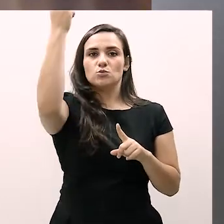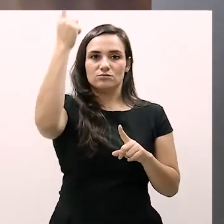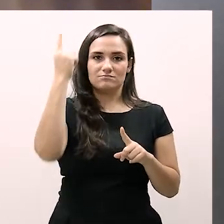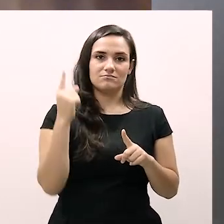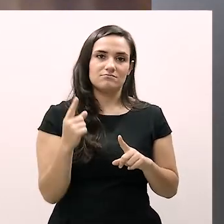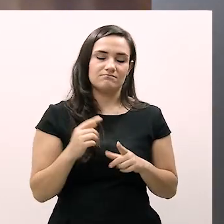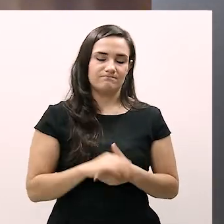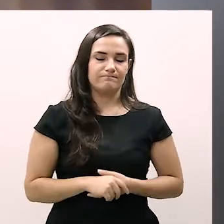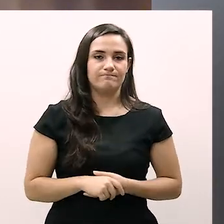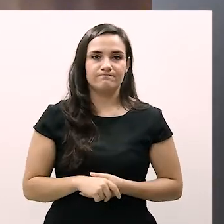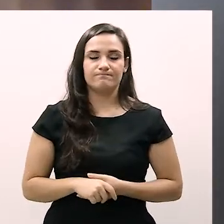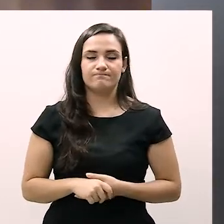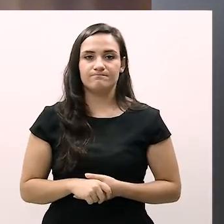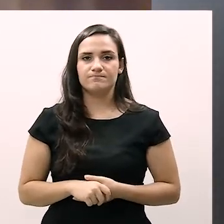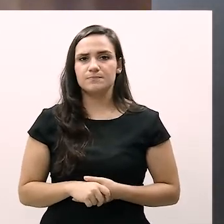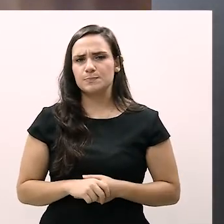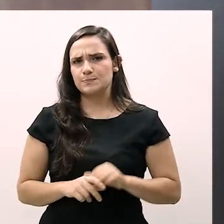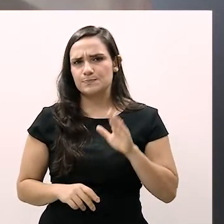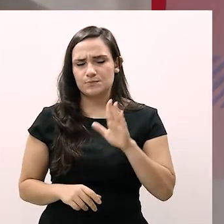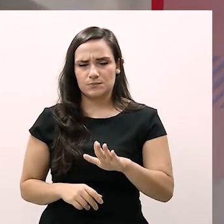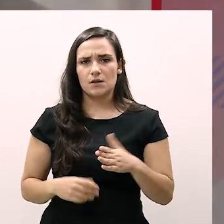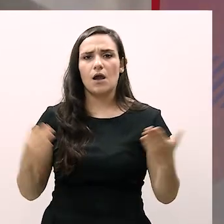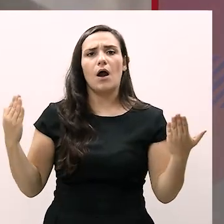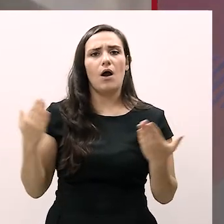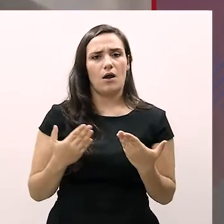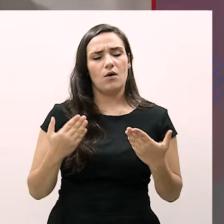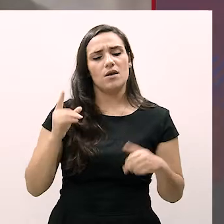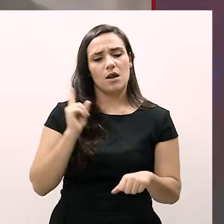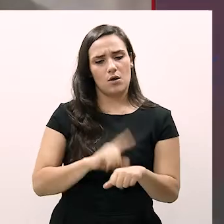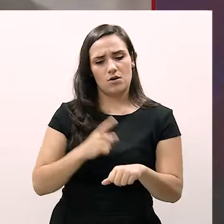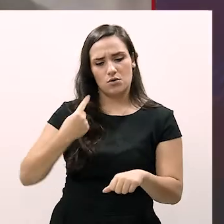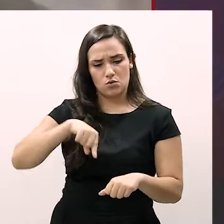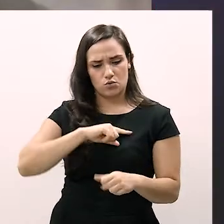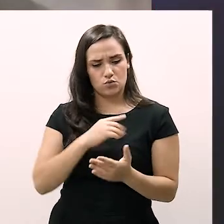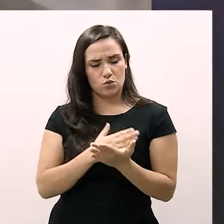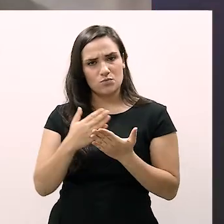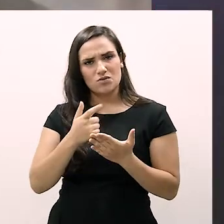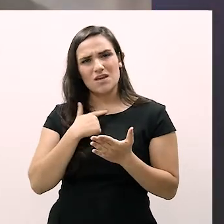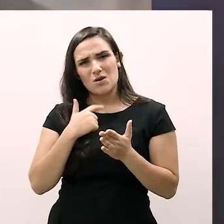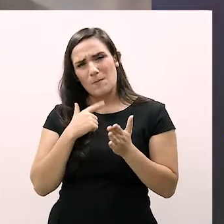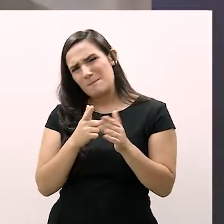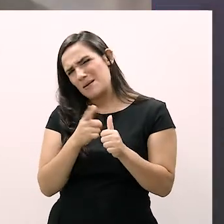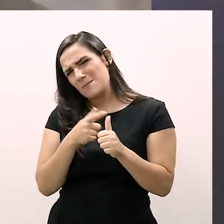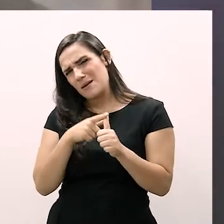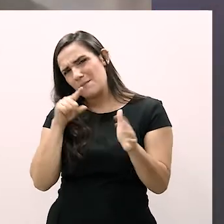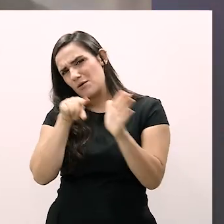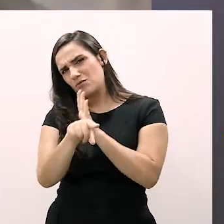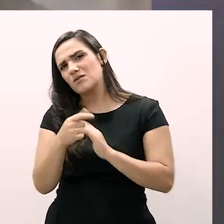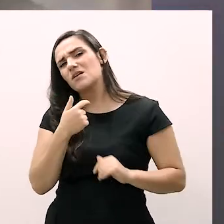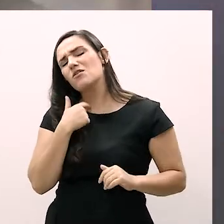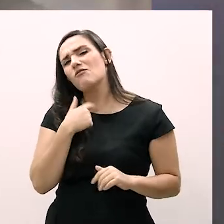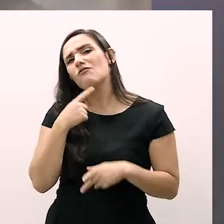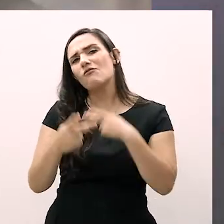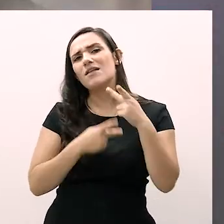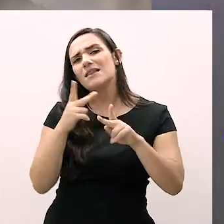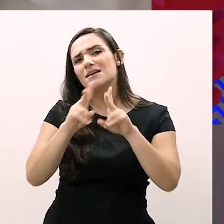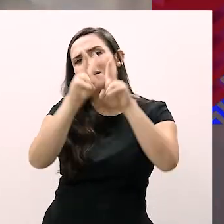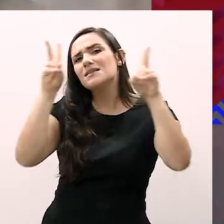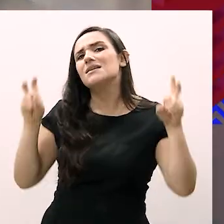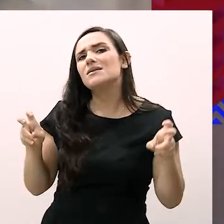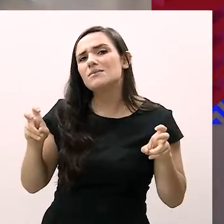mórbida. E no começo do programa também, acho que na nossa primeira pergunta, a gente